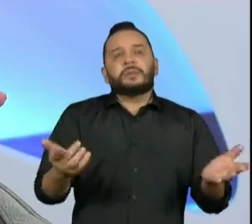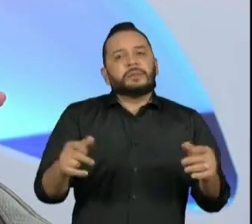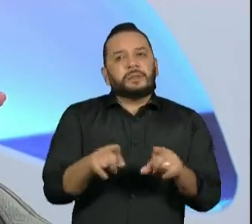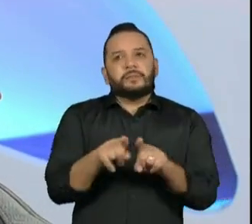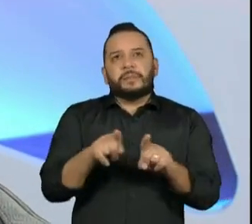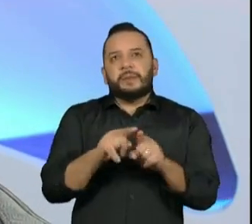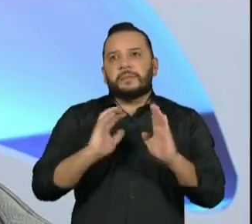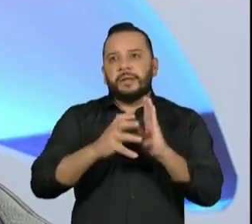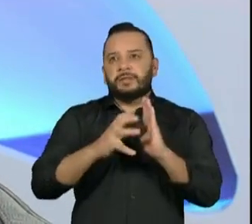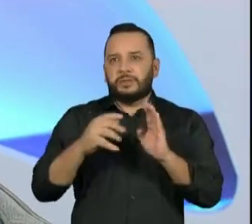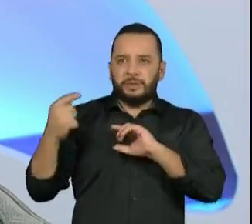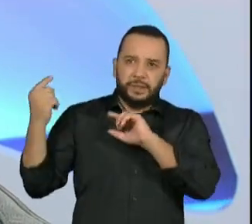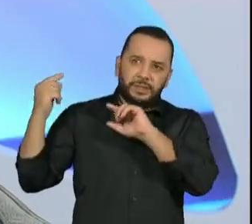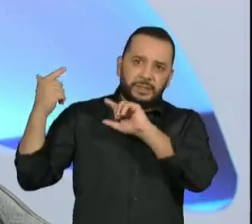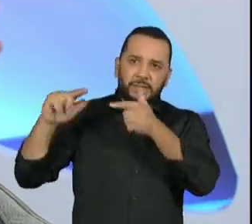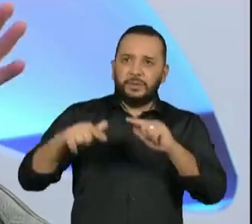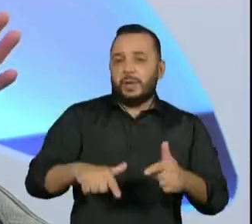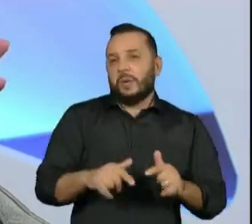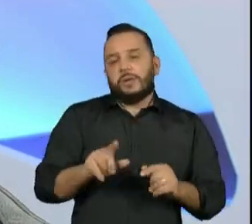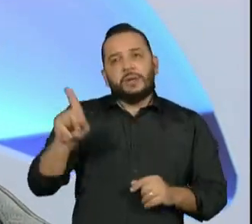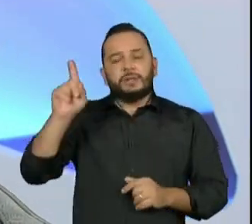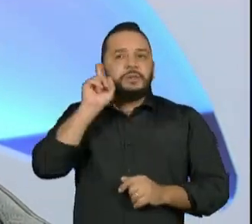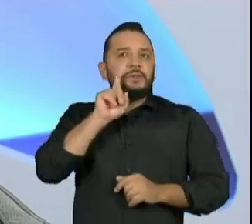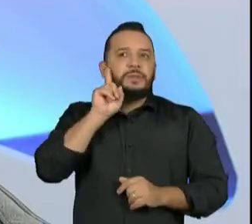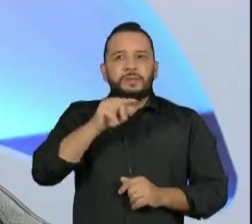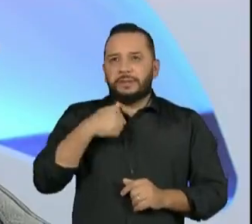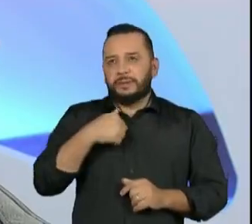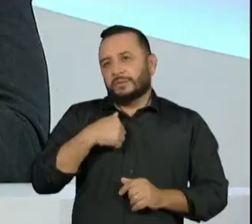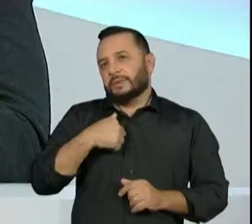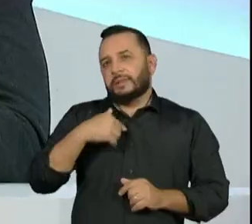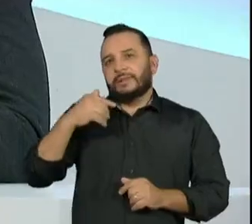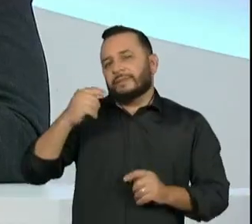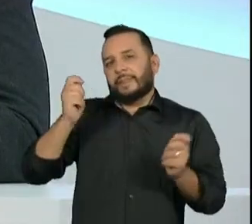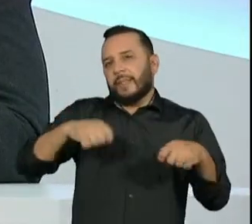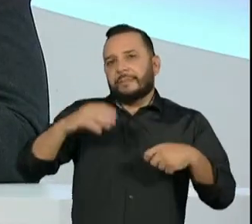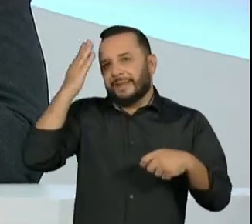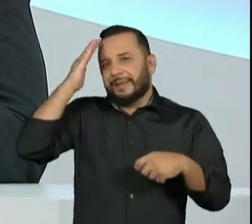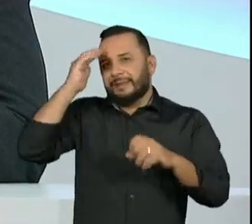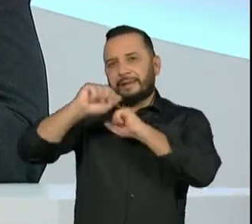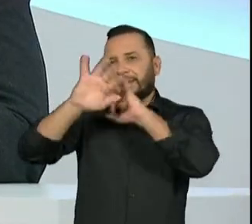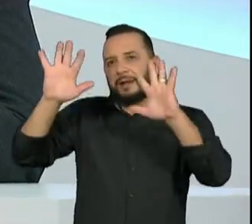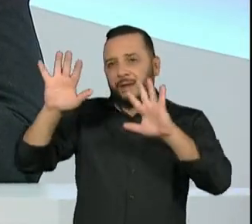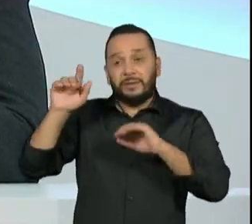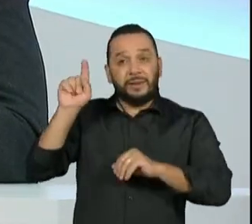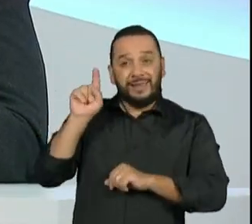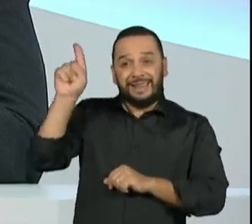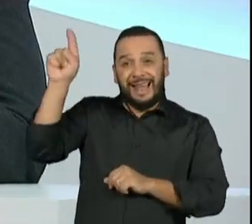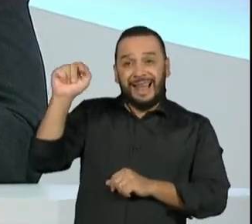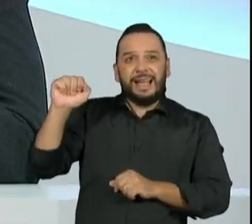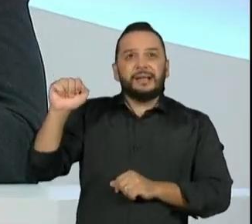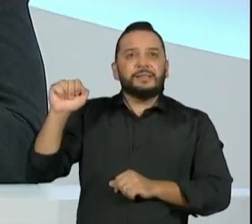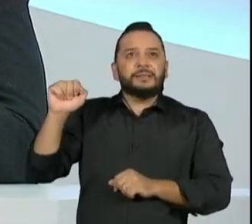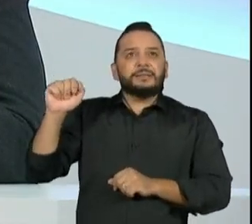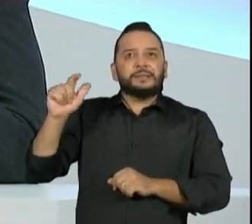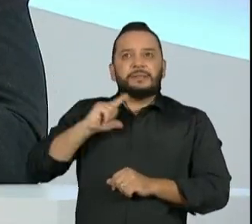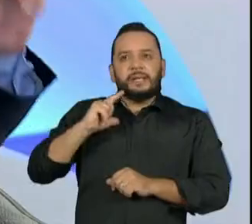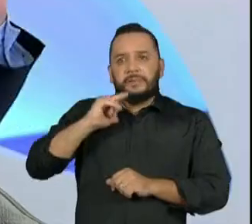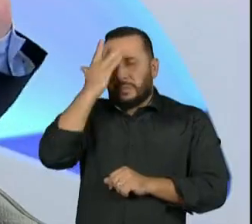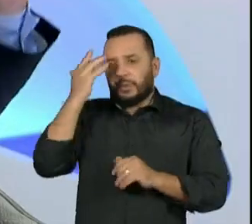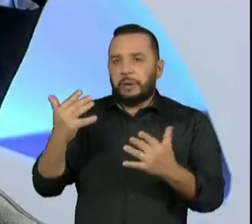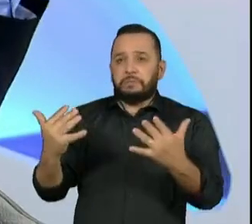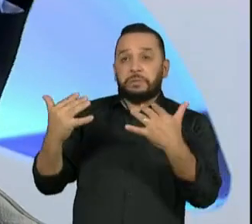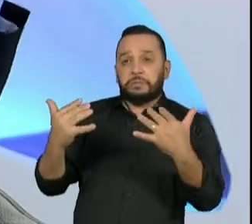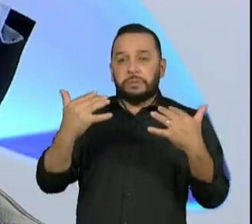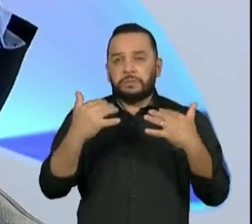vislumbrar. Nos Estados Unidos isso é claríssimo, desde finais do século XIX. Sempre que existe uma expressão populista,